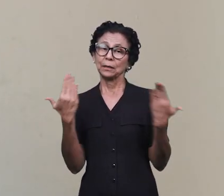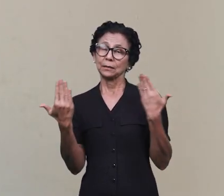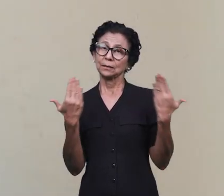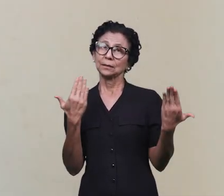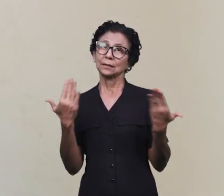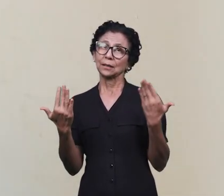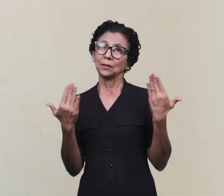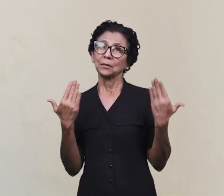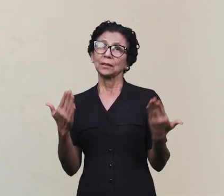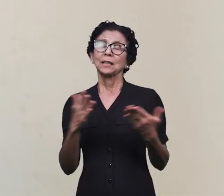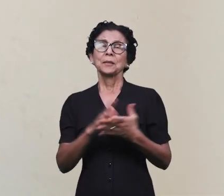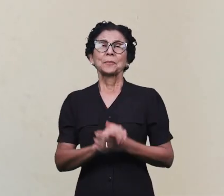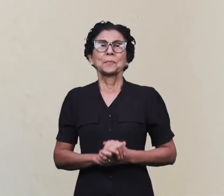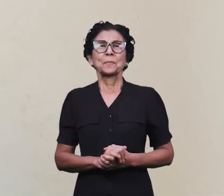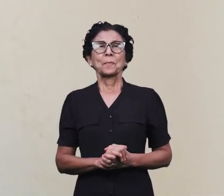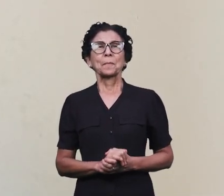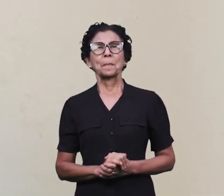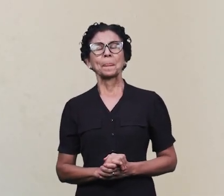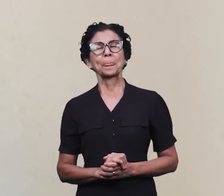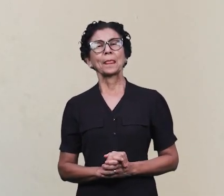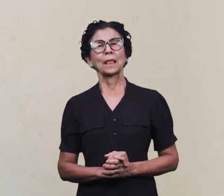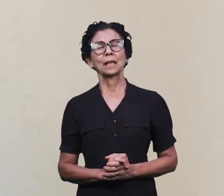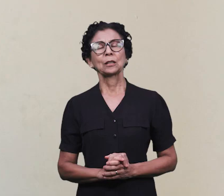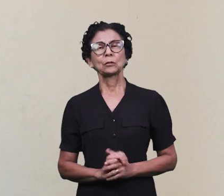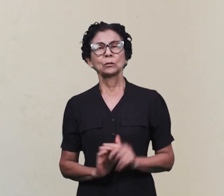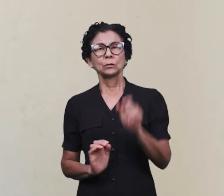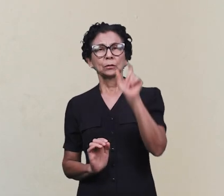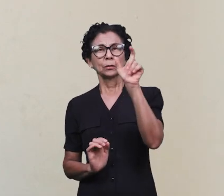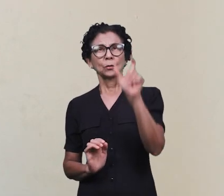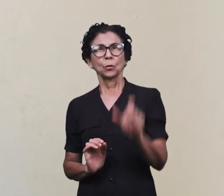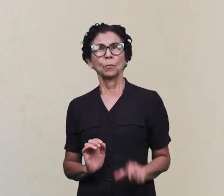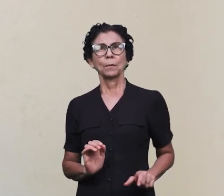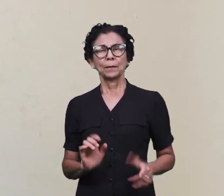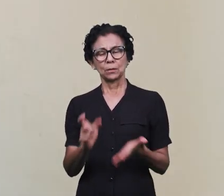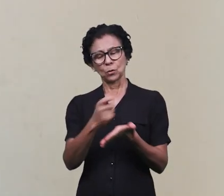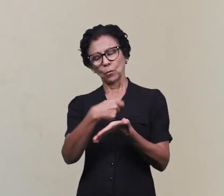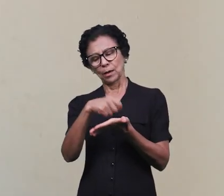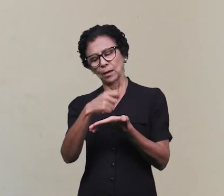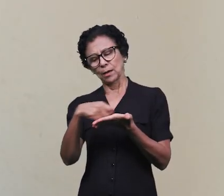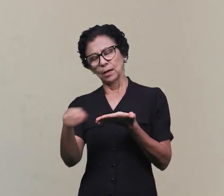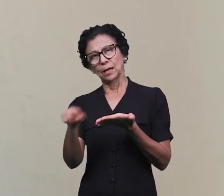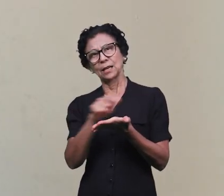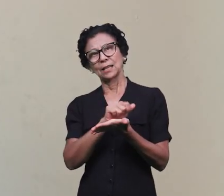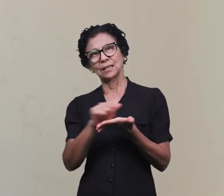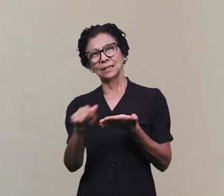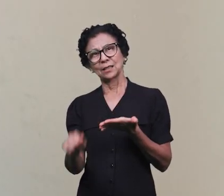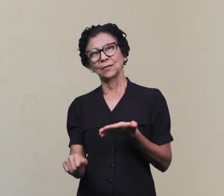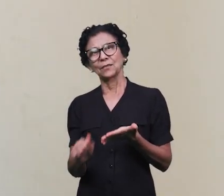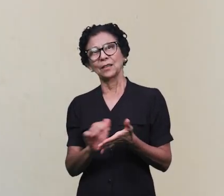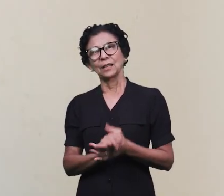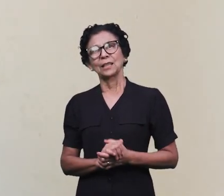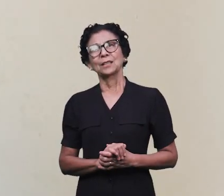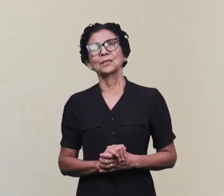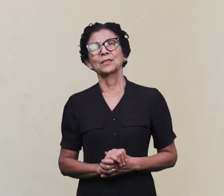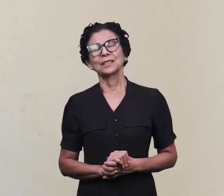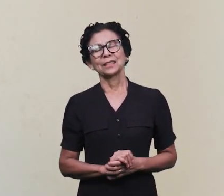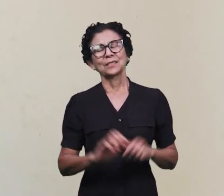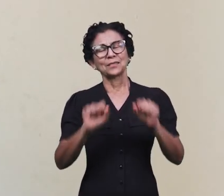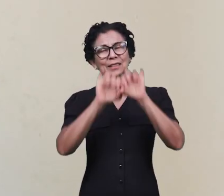Quando nós colocamos aqui, uma pessoa escrevendo, fica muito claro para eles que